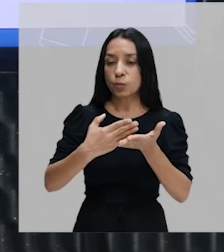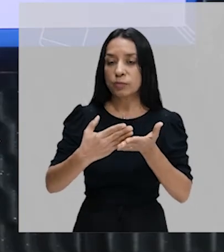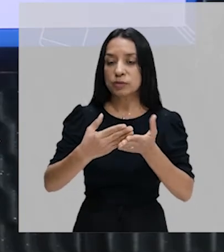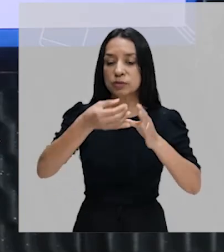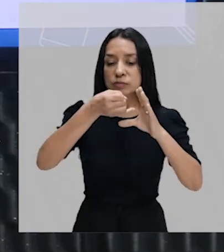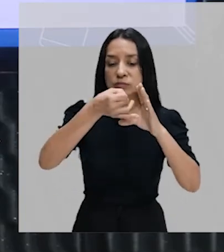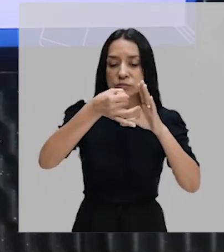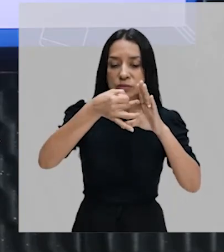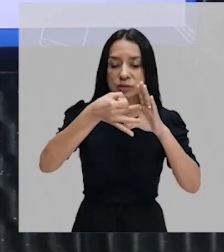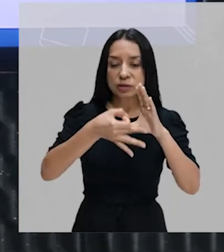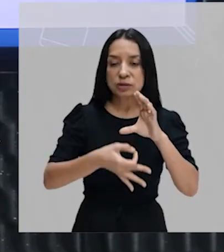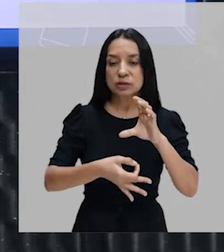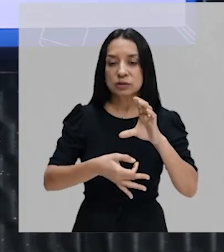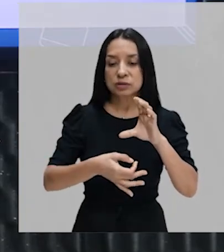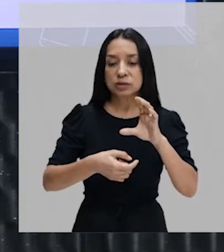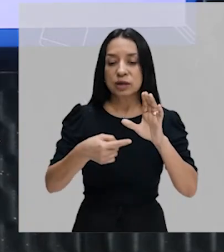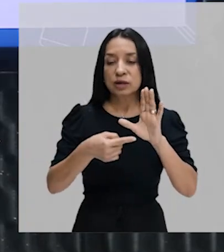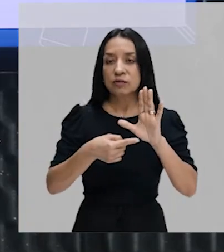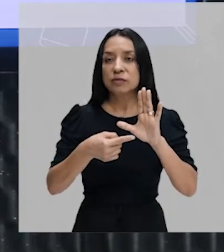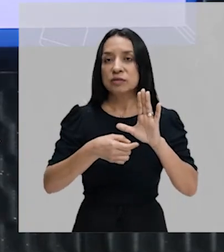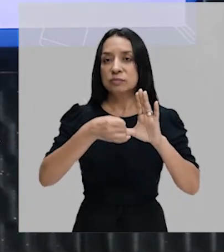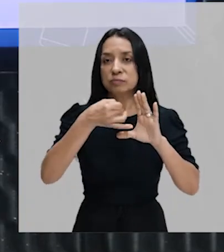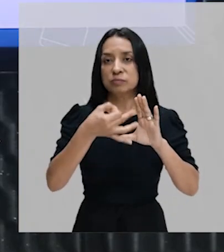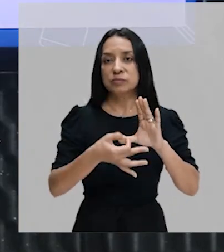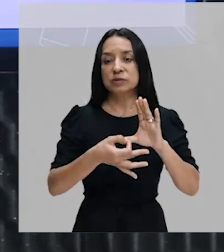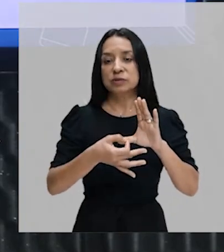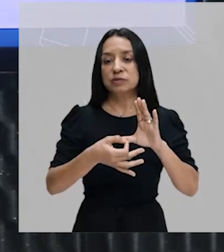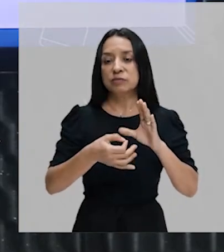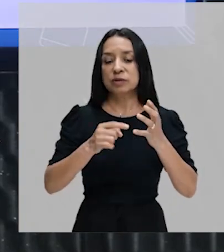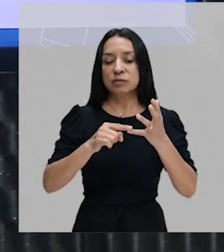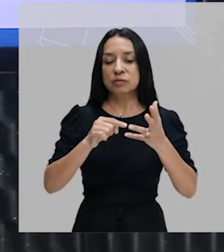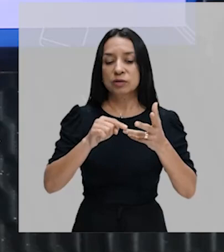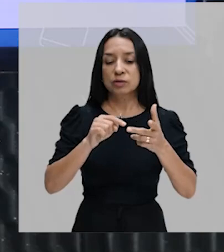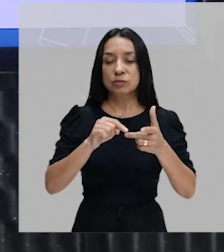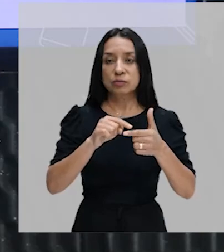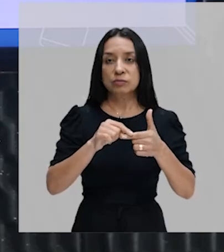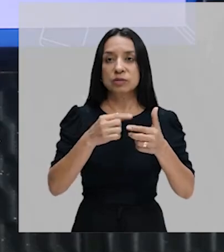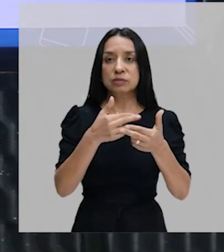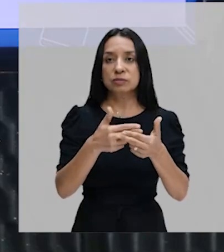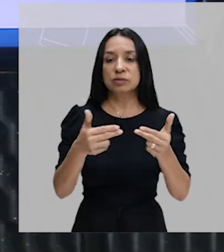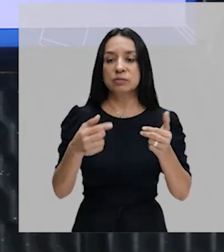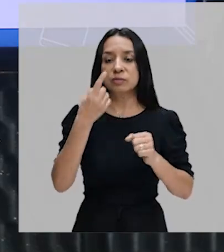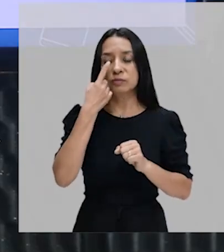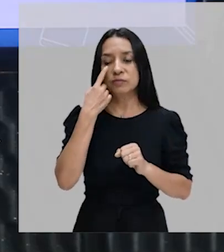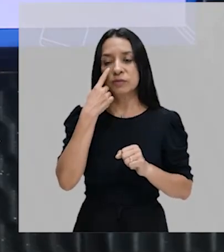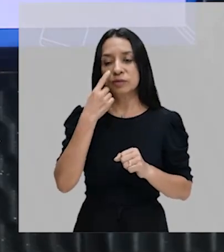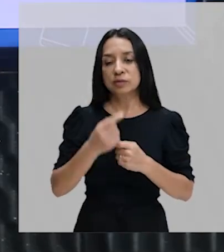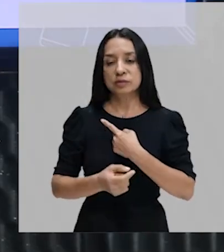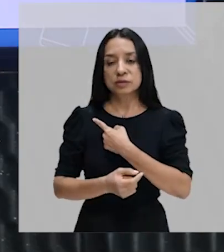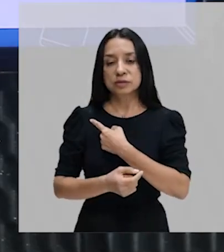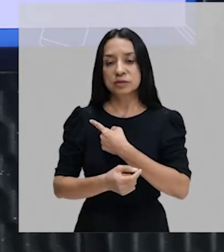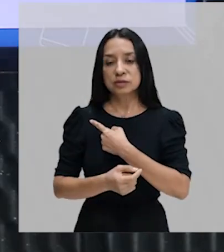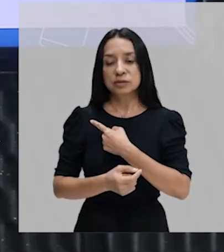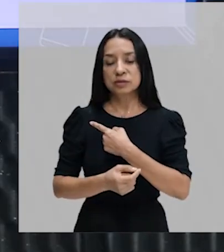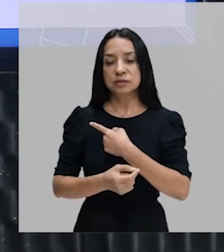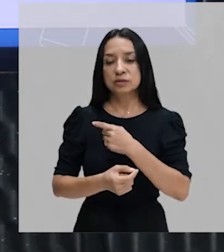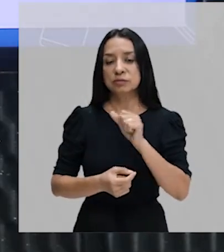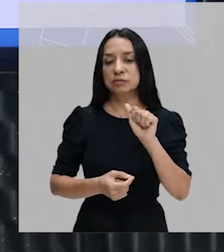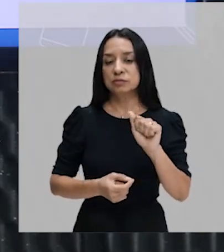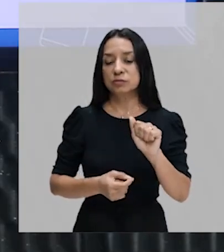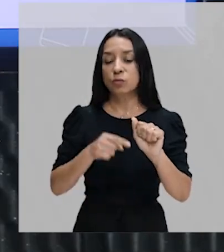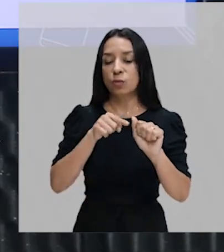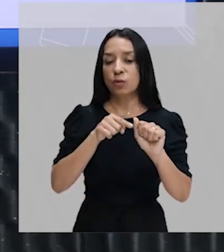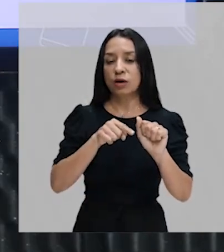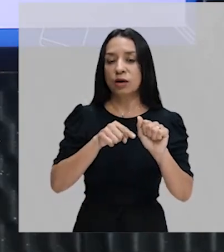e, dada essa característica, você vai enumerar os elementos. Veja, aqui, conjunto A, ele é